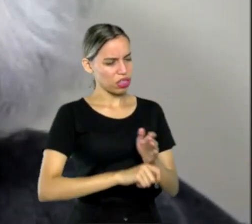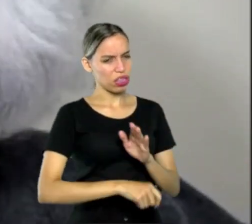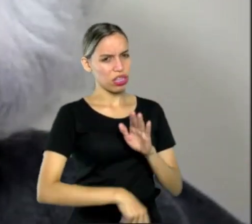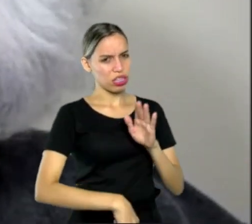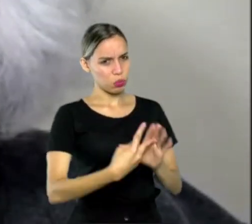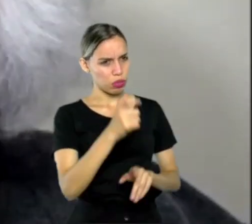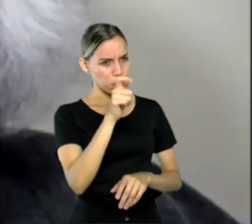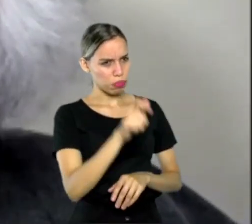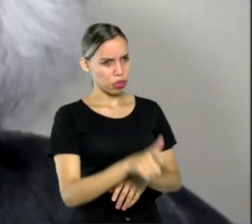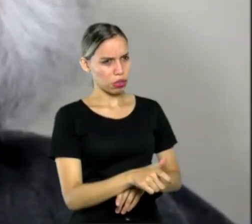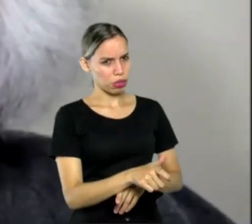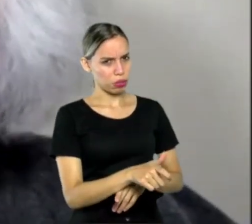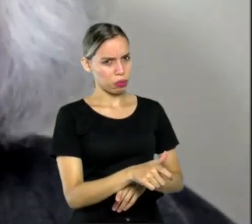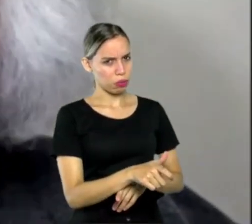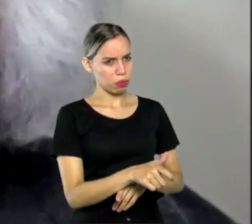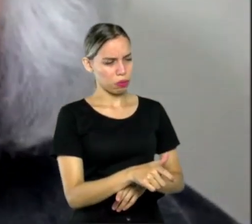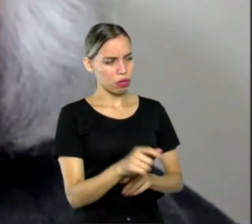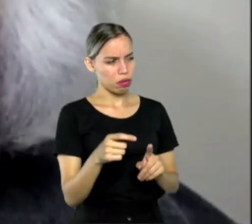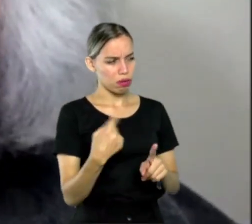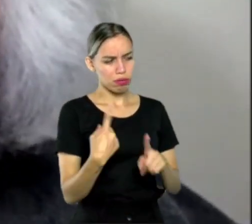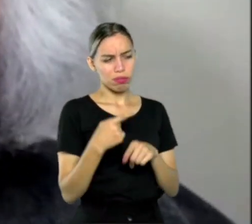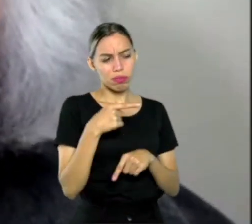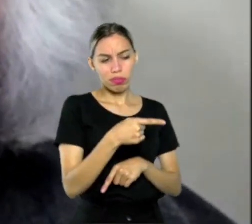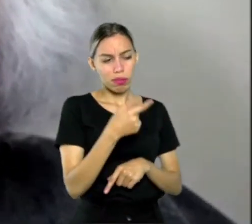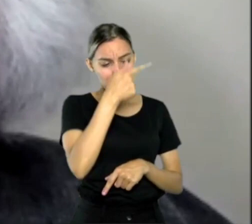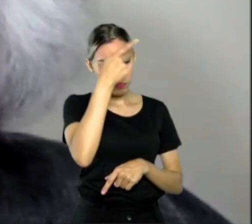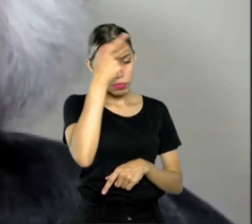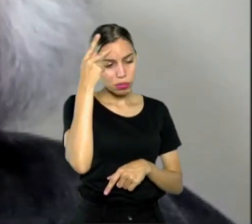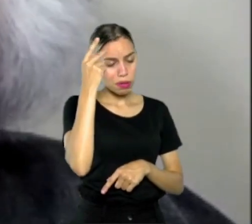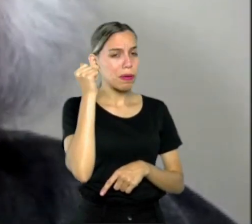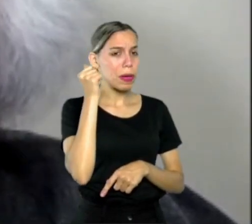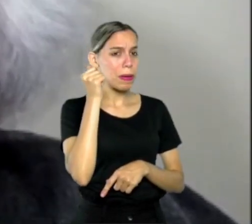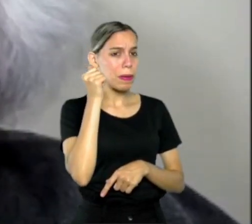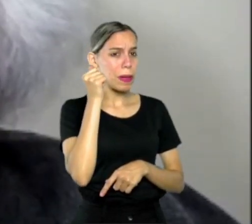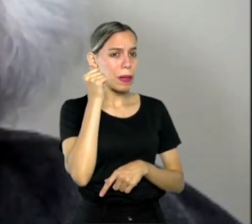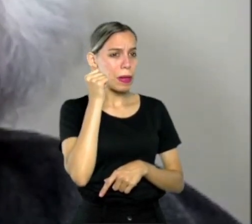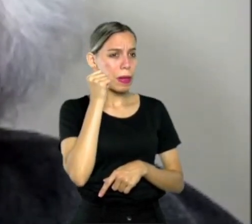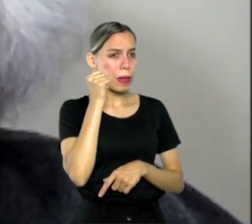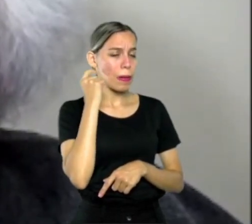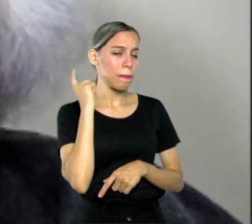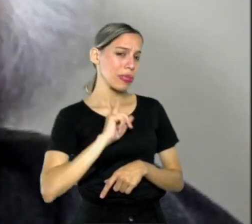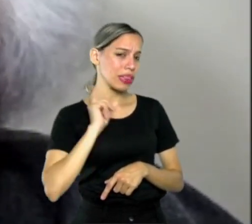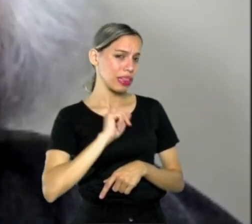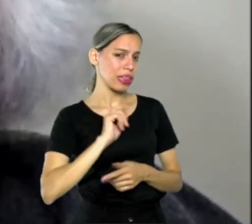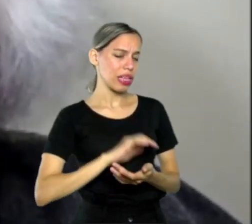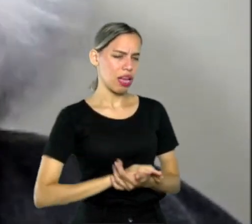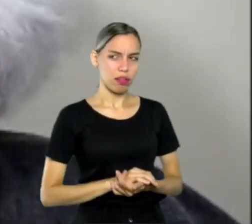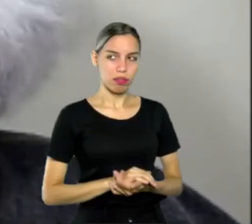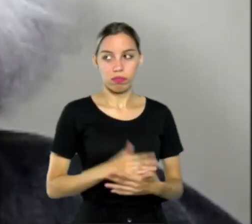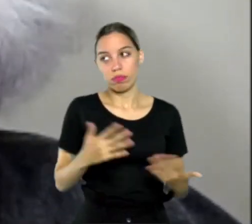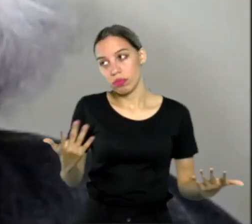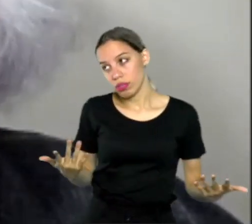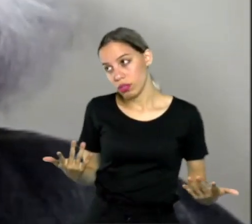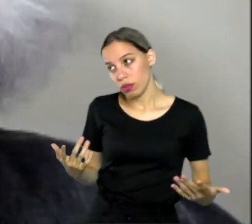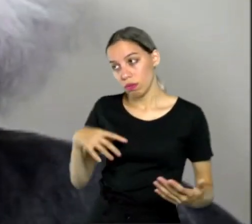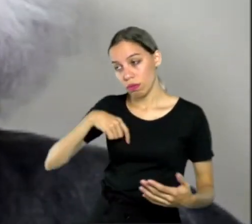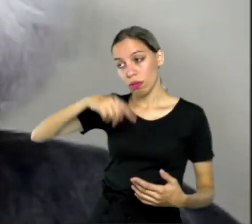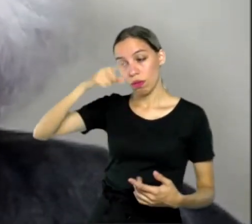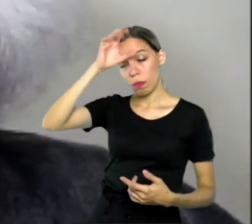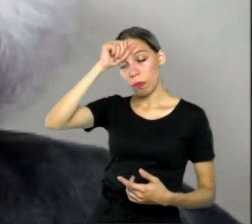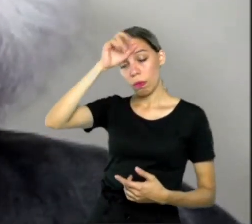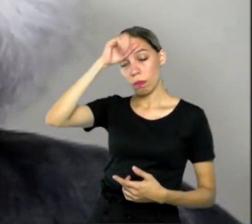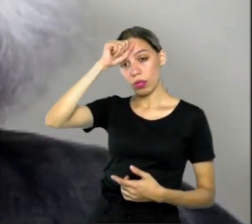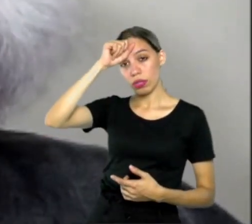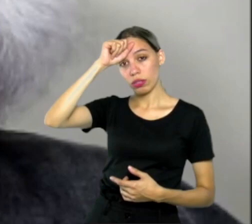Mas eu não consigo, a hora que eu vou escrever, sai na segunda. Olha, eu posso contar nos dedos, entre os muitos textos que